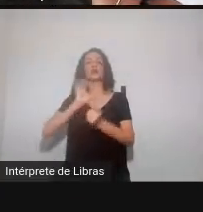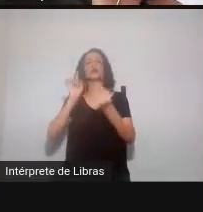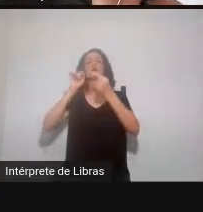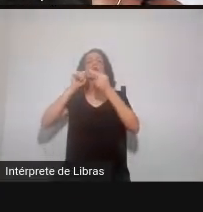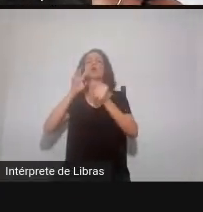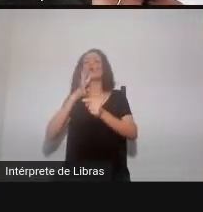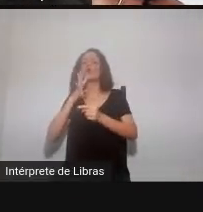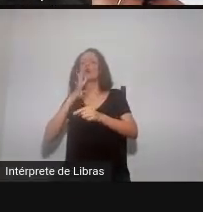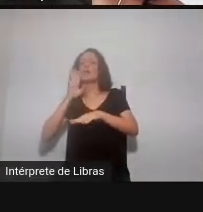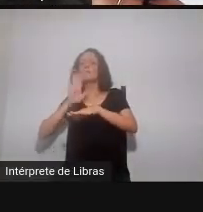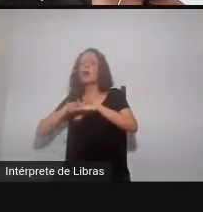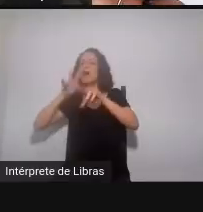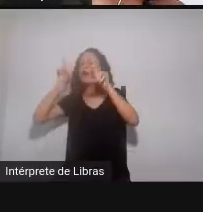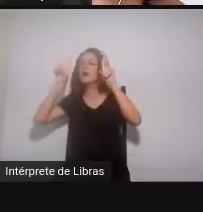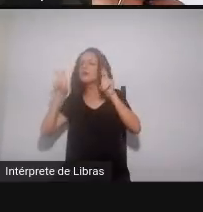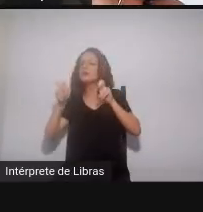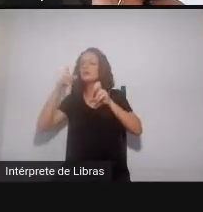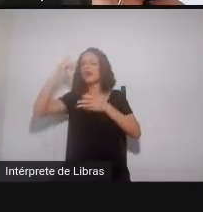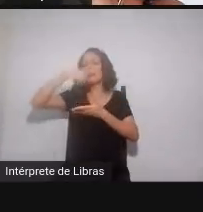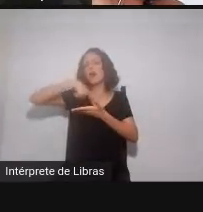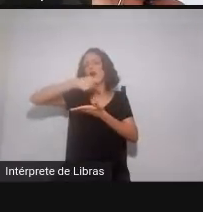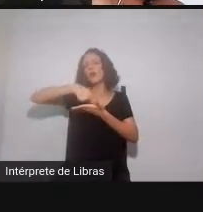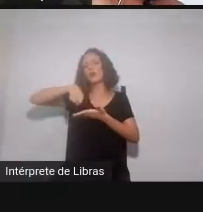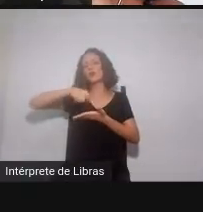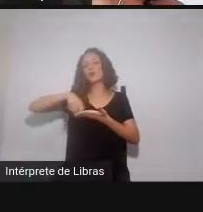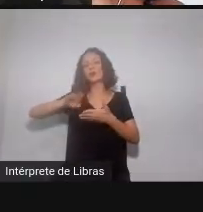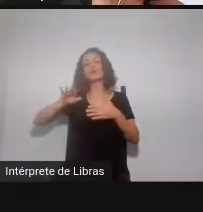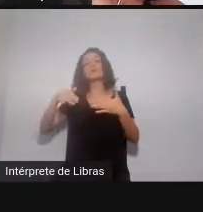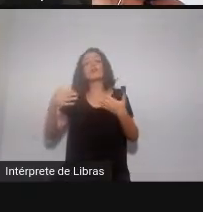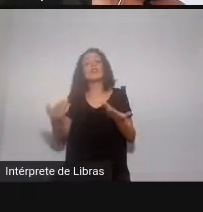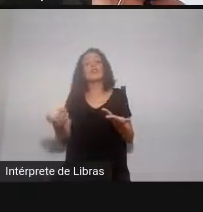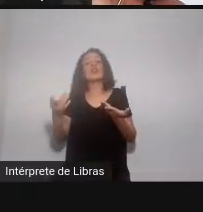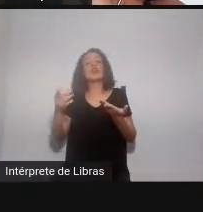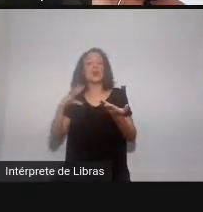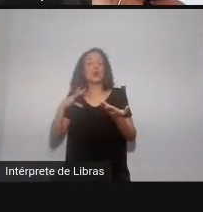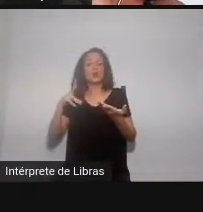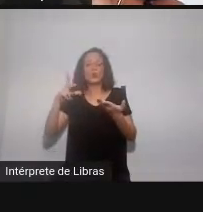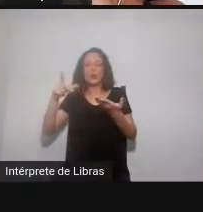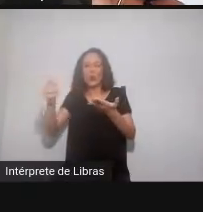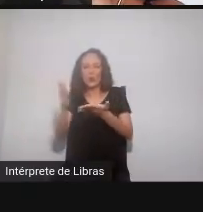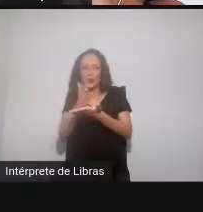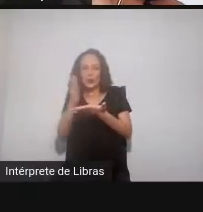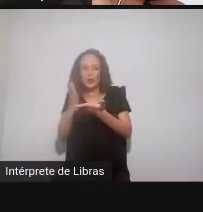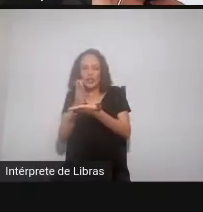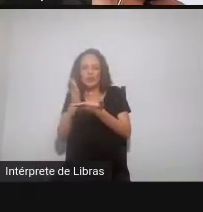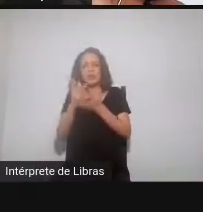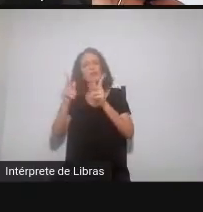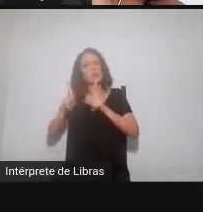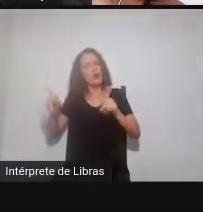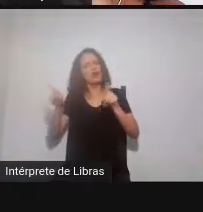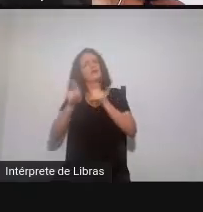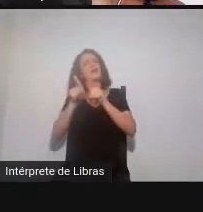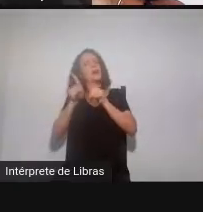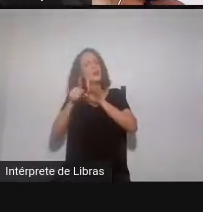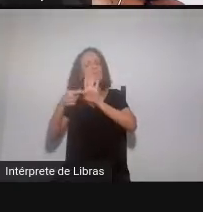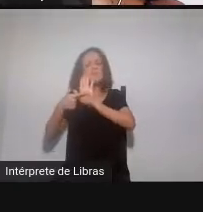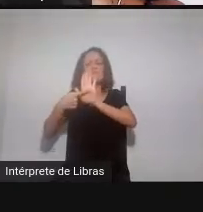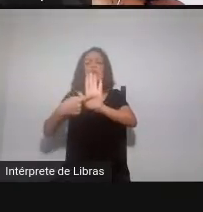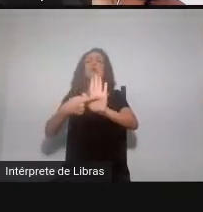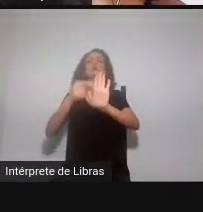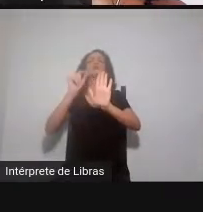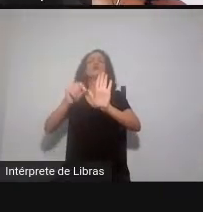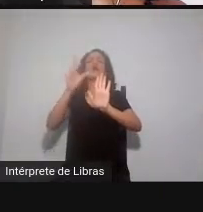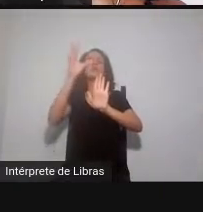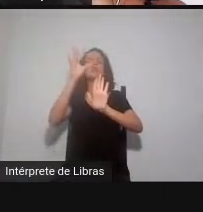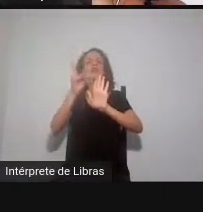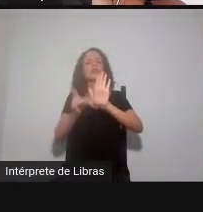Além disso, a cada livro lido, no vídeo, a professora apresenta também algum detalhe da